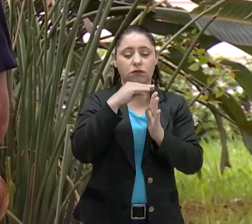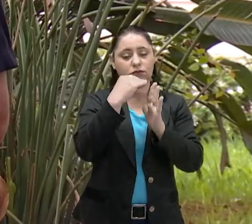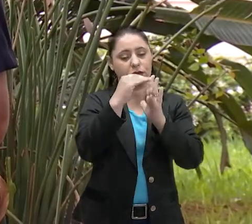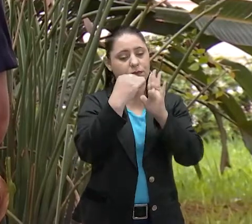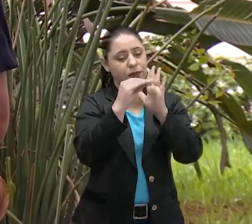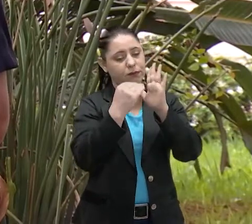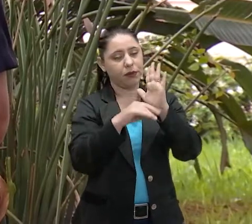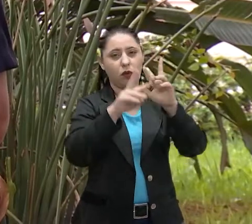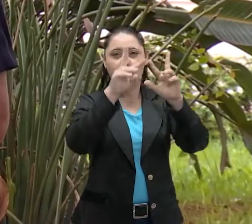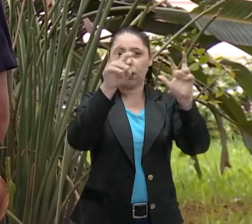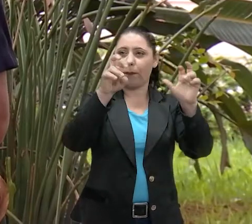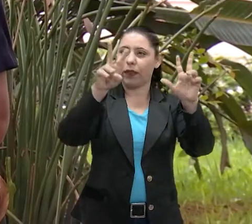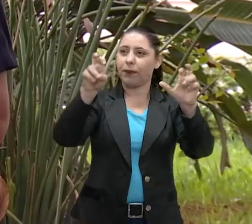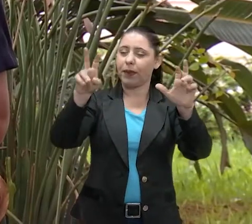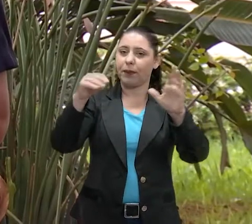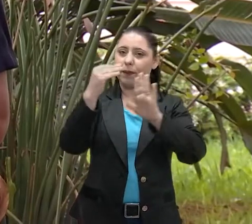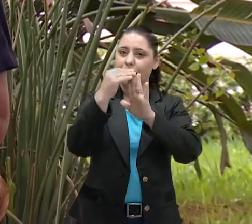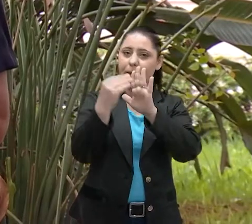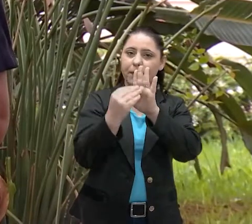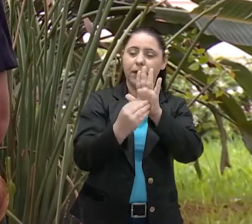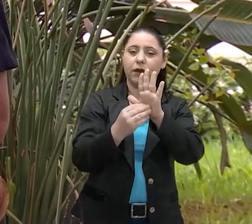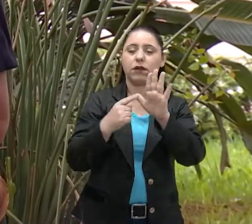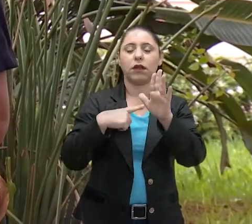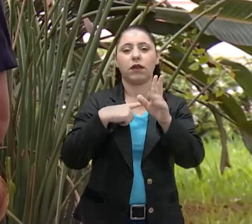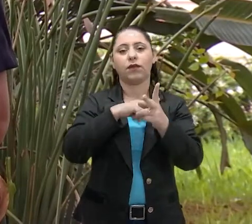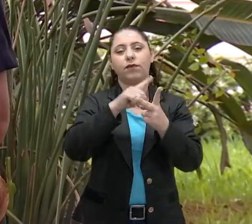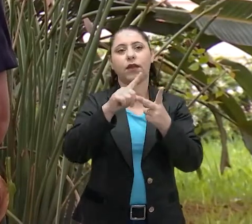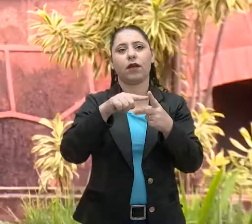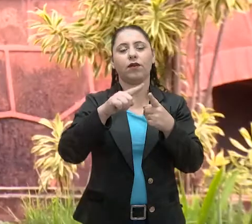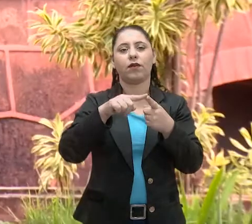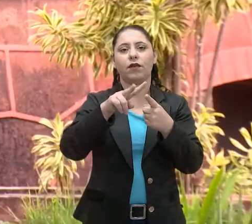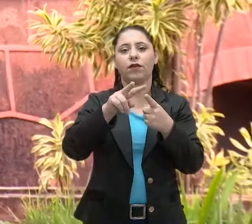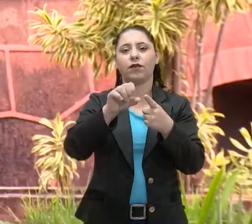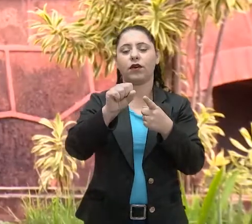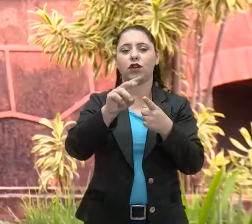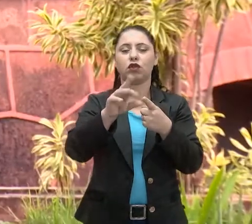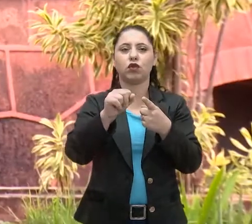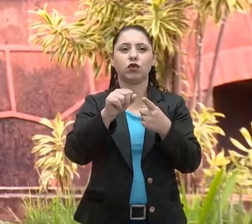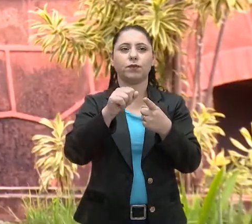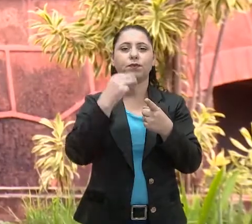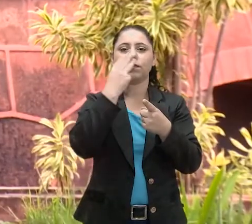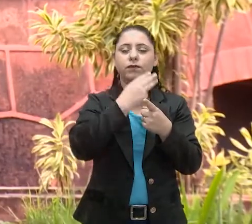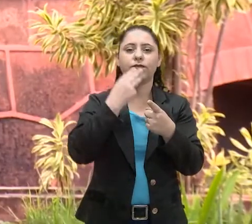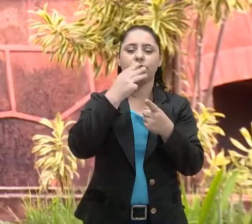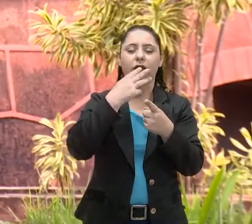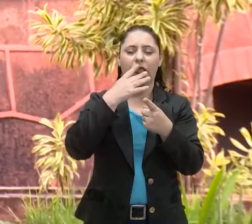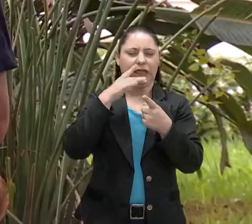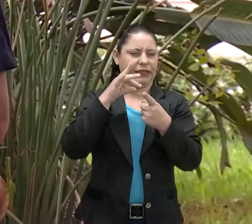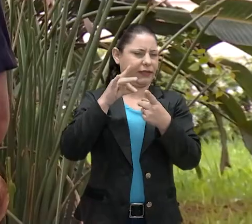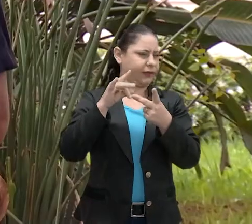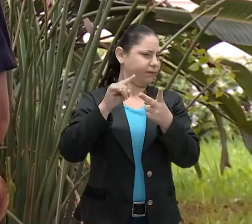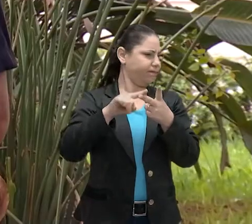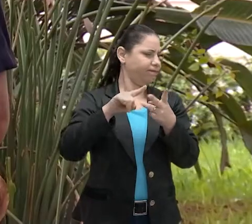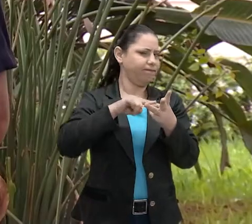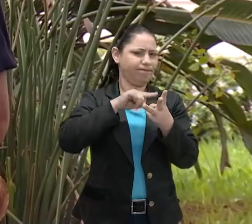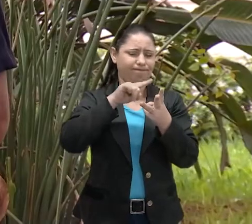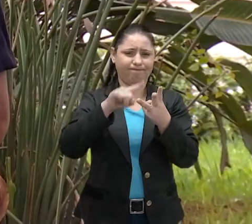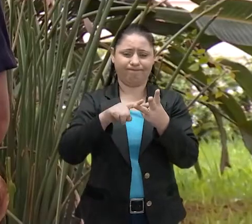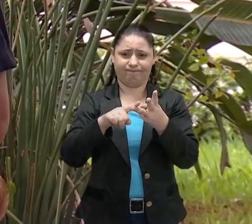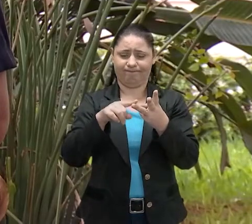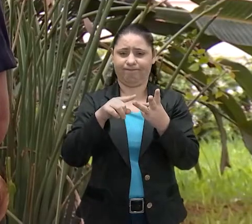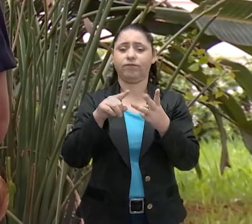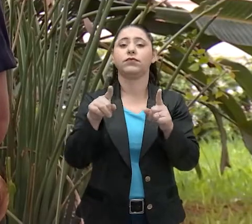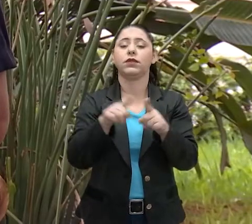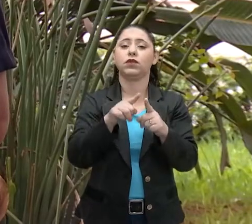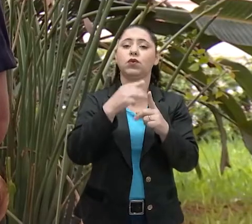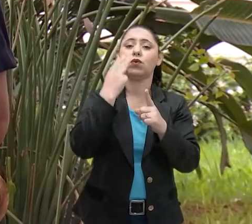distribuo os assuntos. Nós temos ali os versos doces, os versos amargos e azedos. E ali